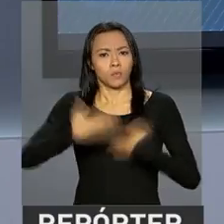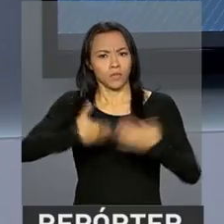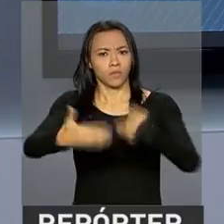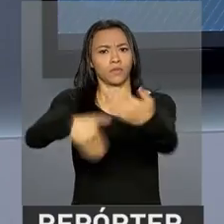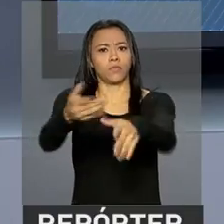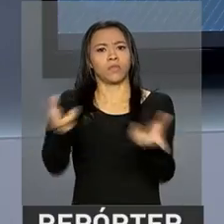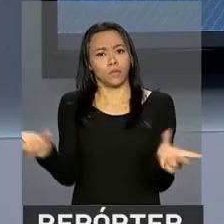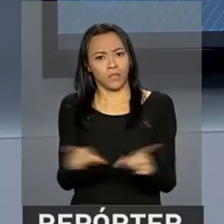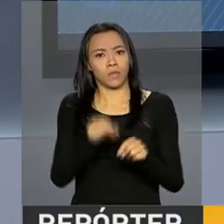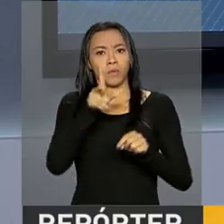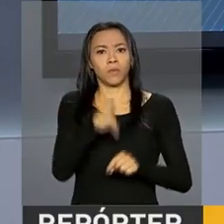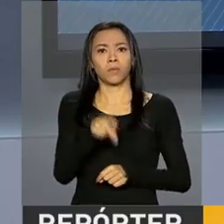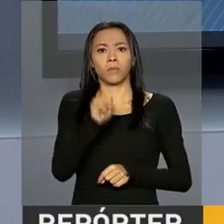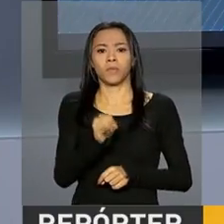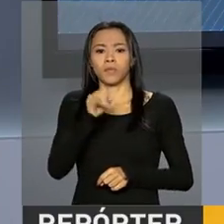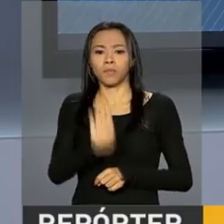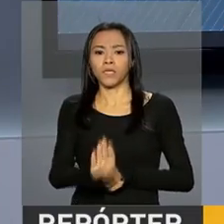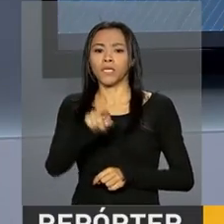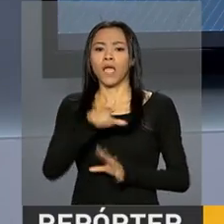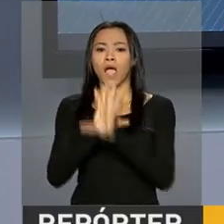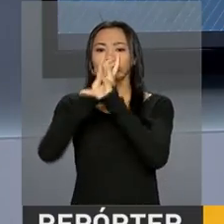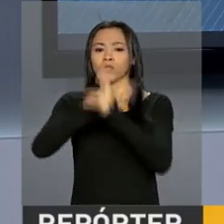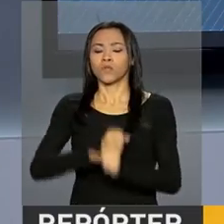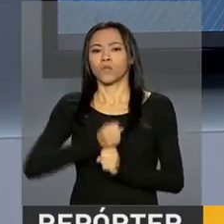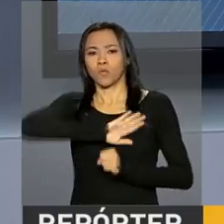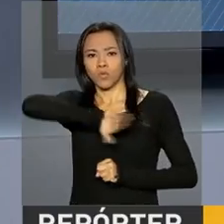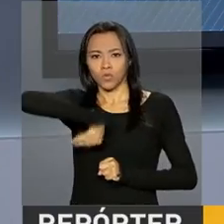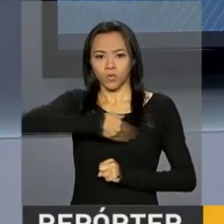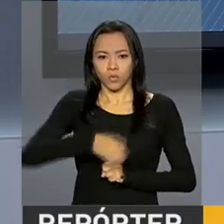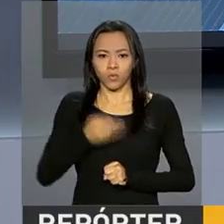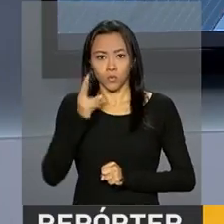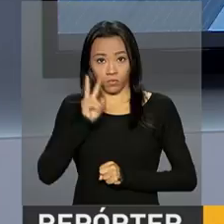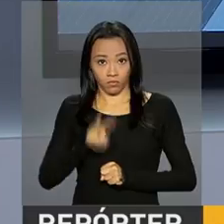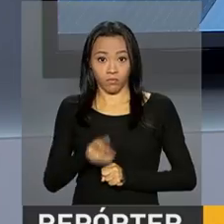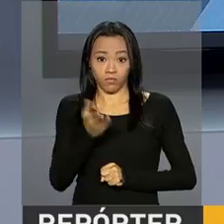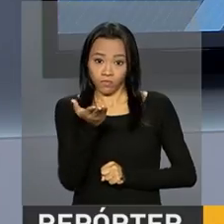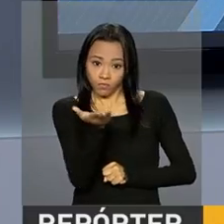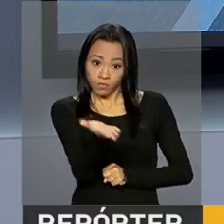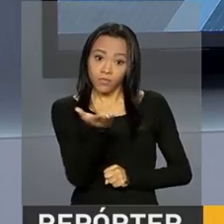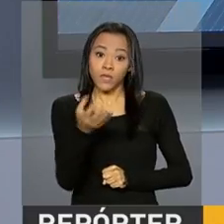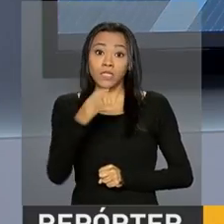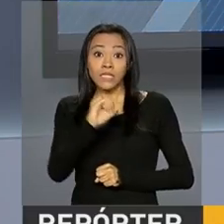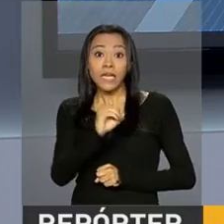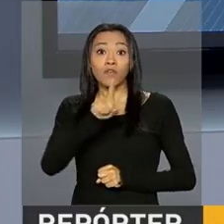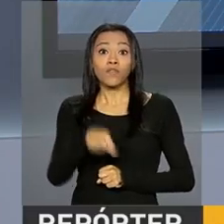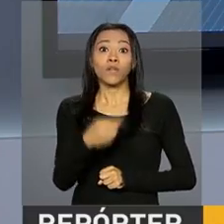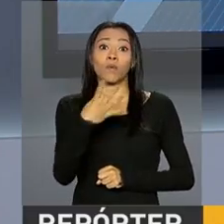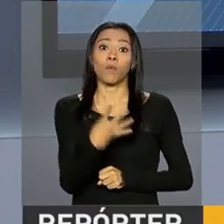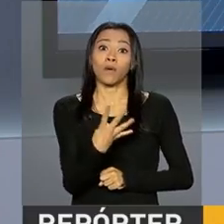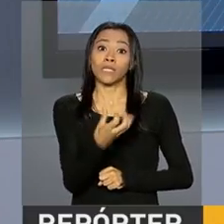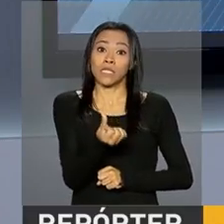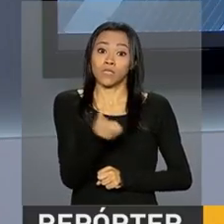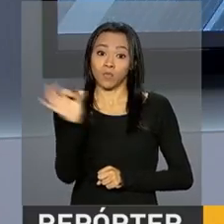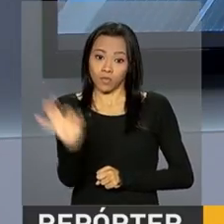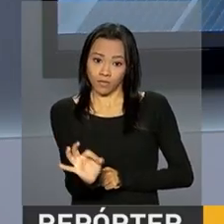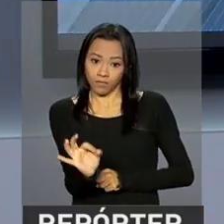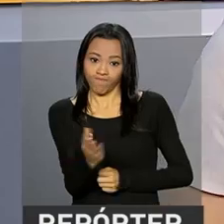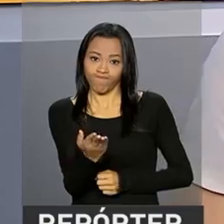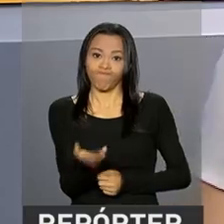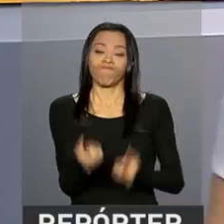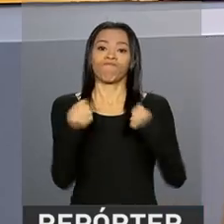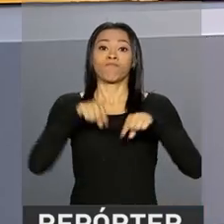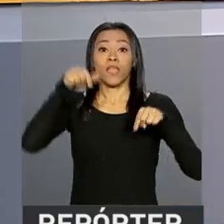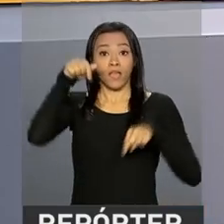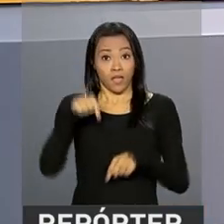o produto interno bruto que é a soma de todos os bens e serviços do país passou para 0,46 por cento